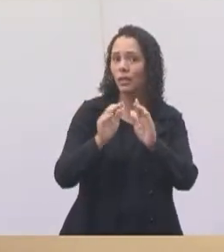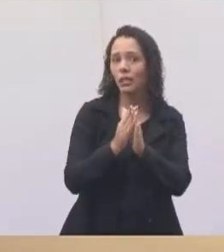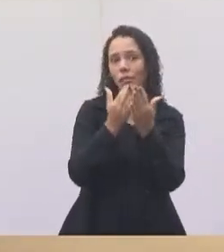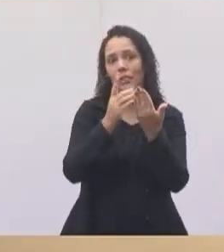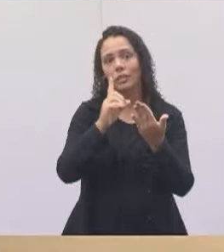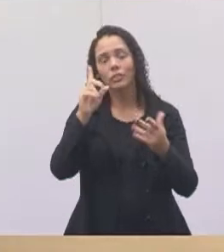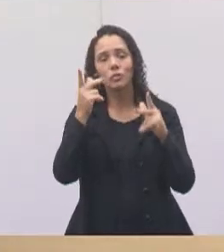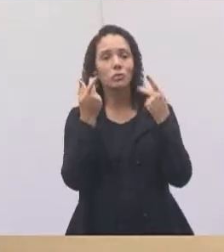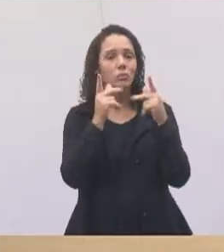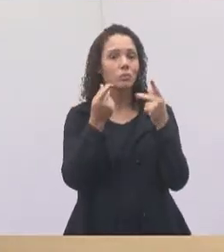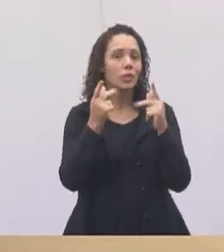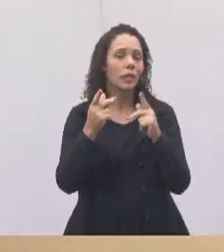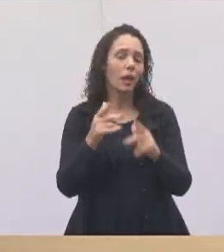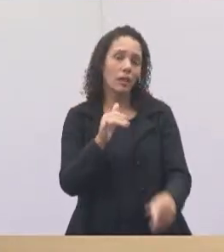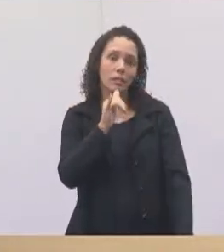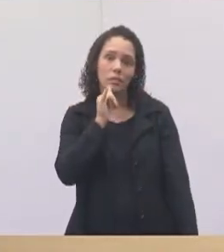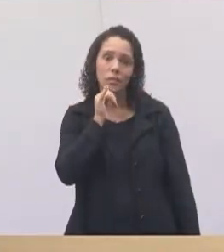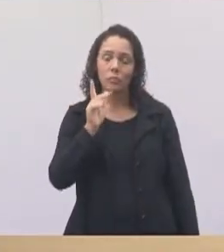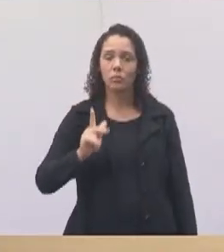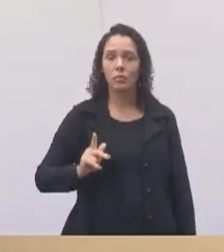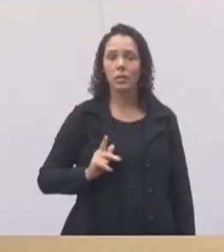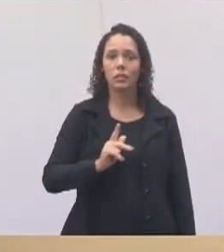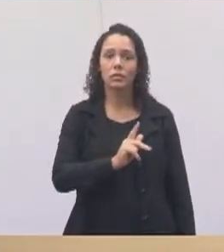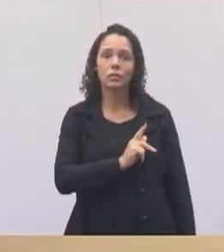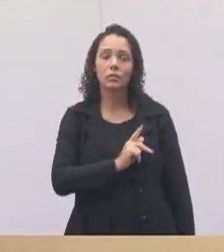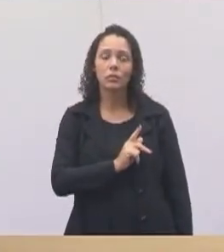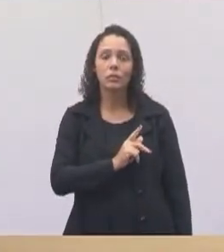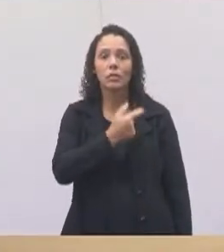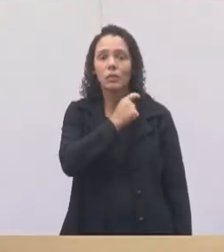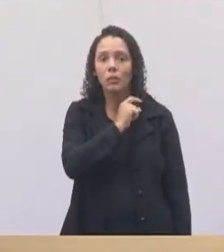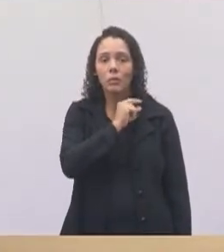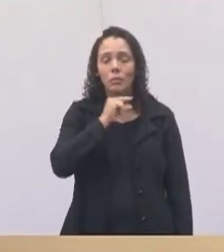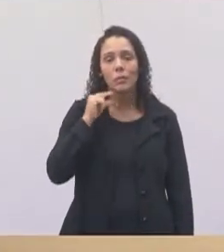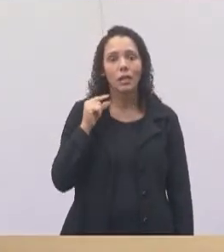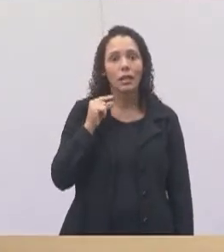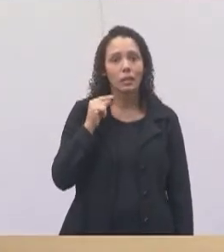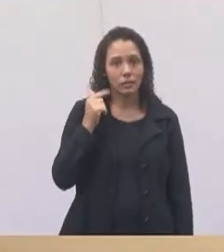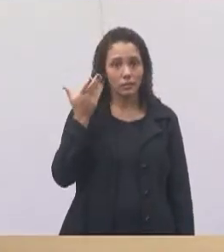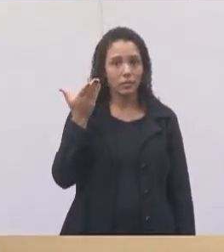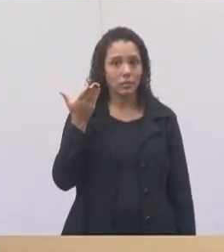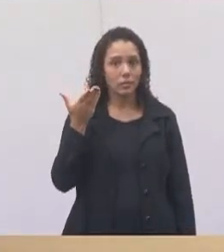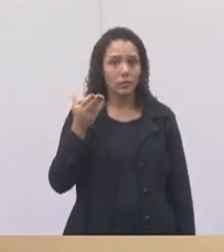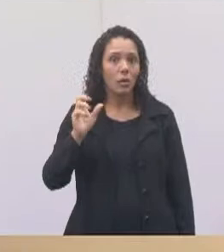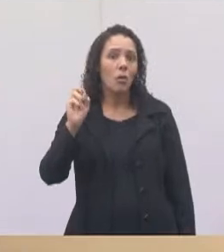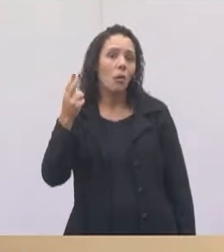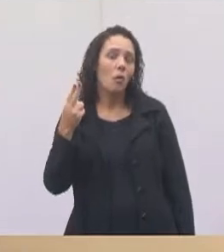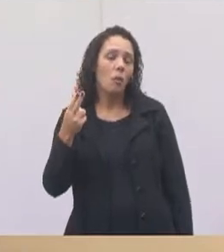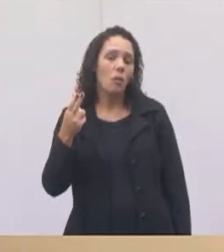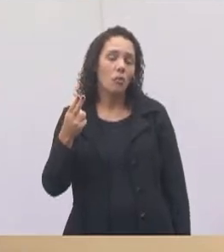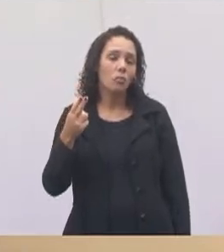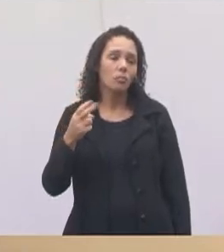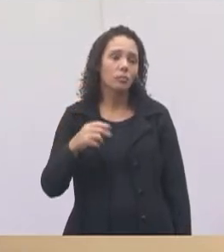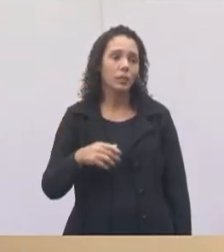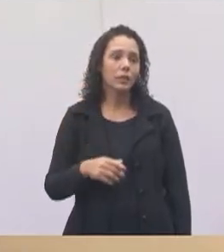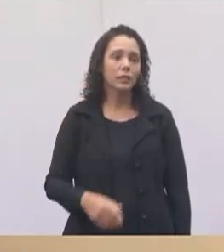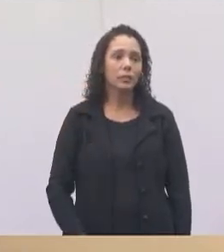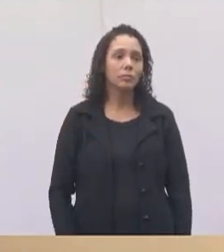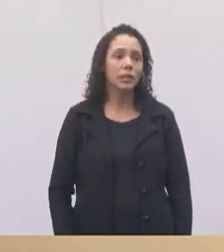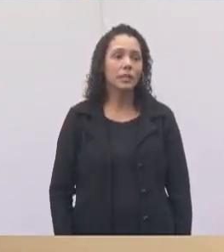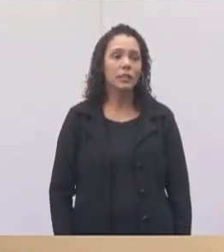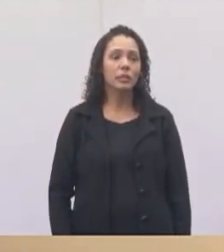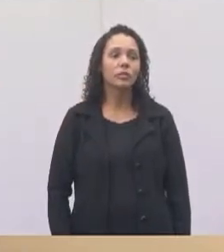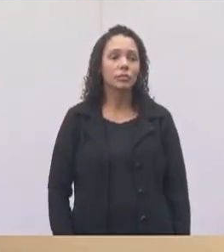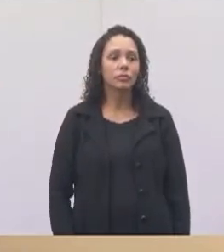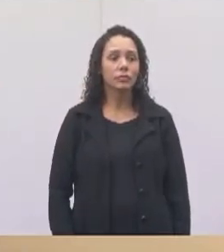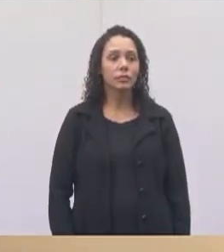por um pastor, por um padre, sabe? Ou por um pai de santo. Mas quando chega, às